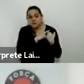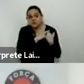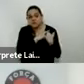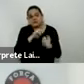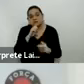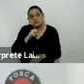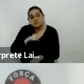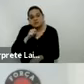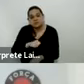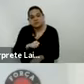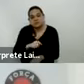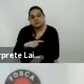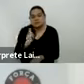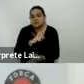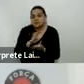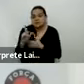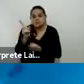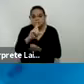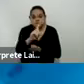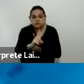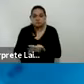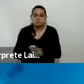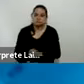dela. É com você, Fernando.